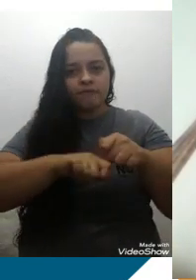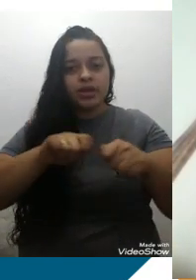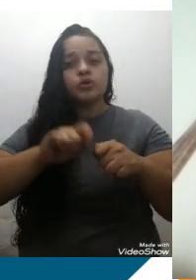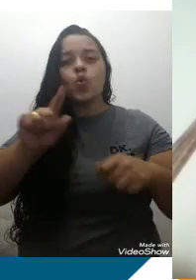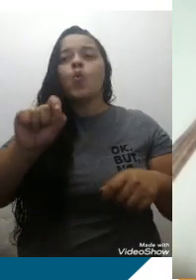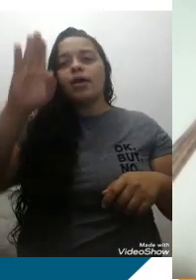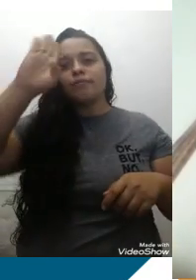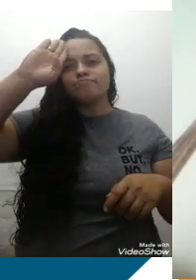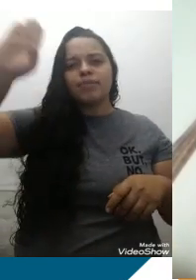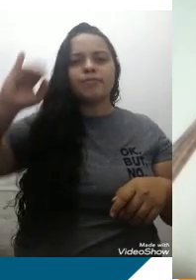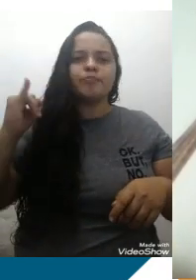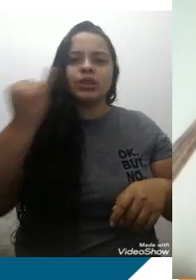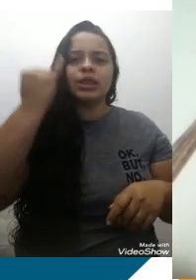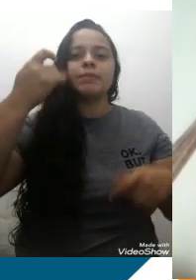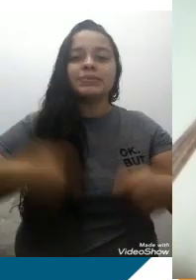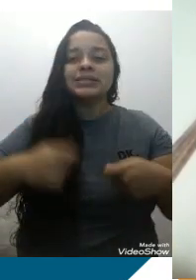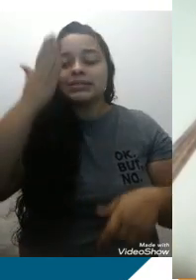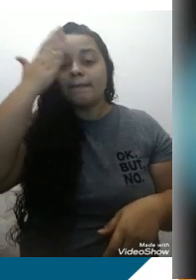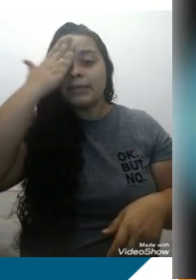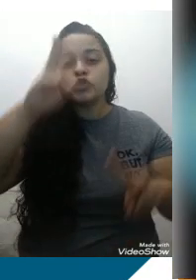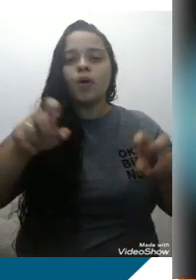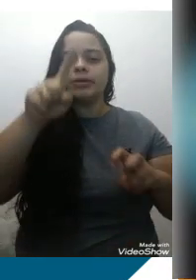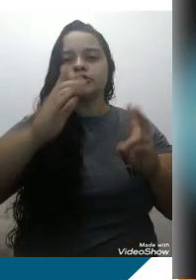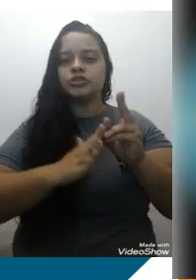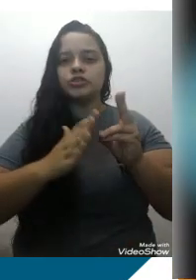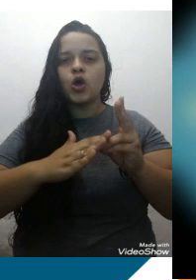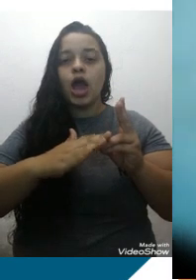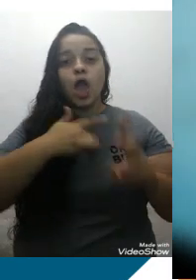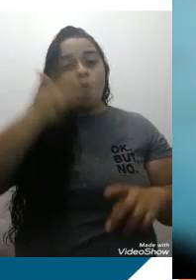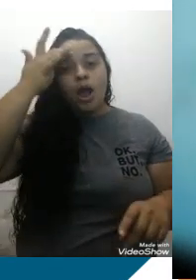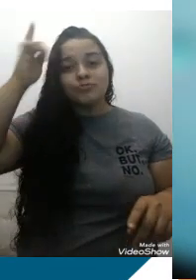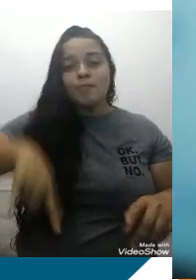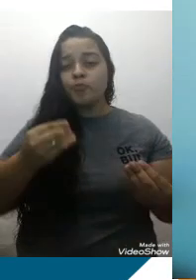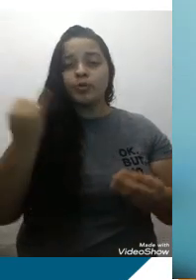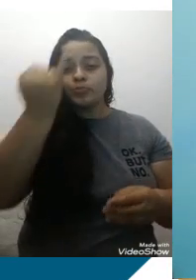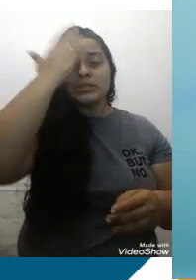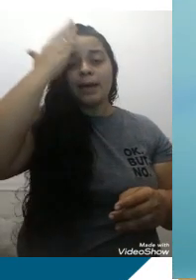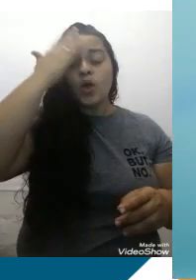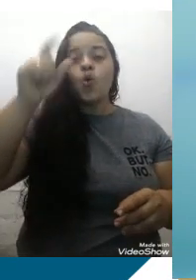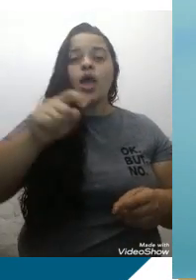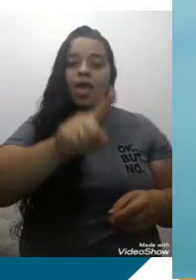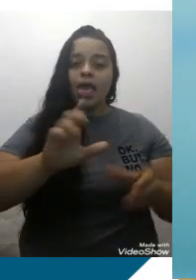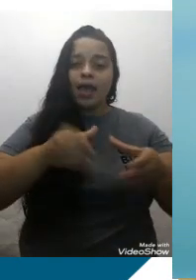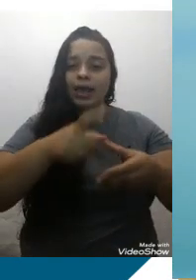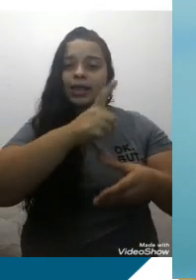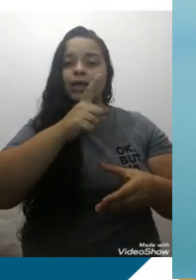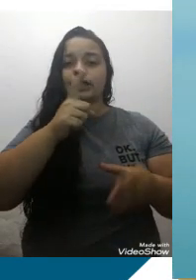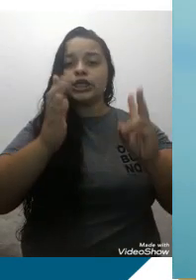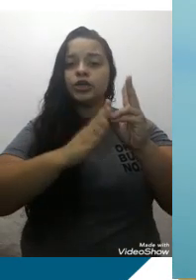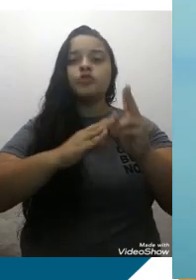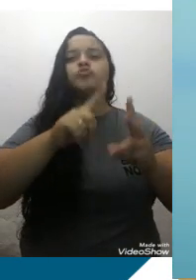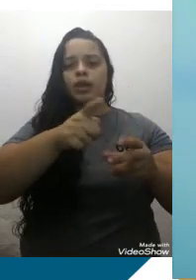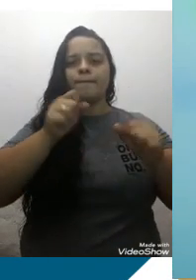acho fundamental se aprenda sobre os povos indígenas? O que eu acho fundamental é aprender que eles podem se organizar de formas muito